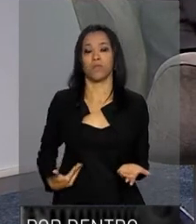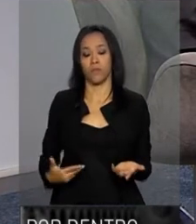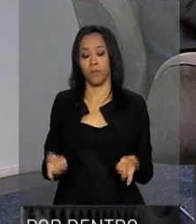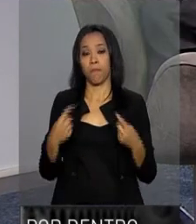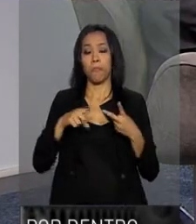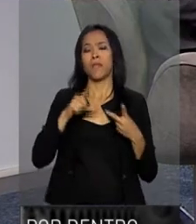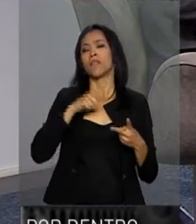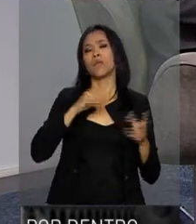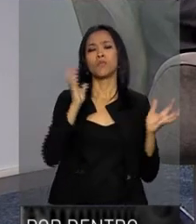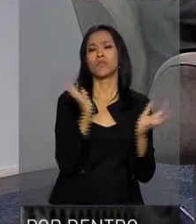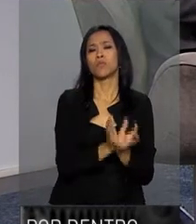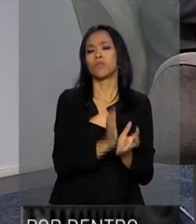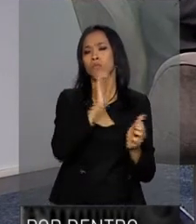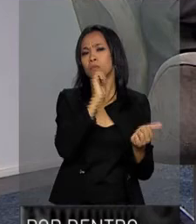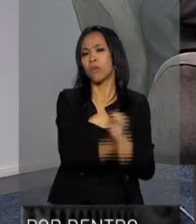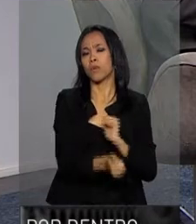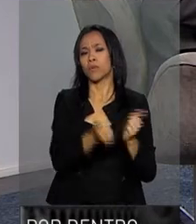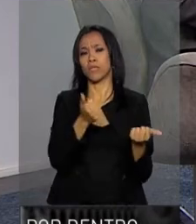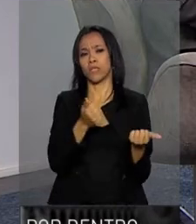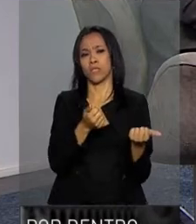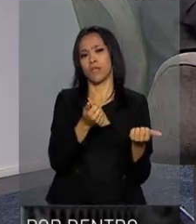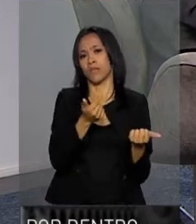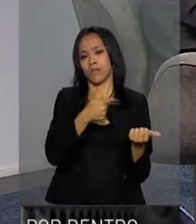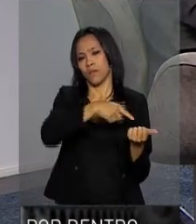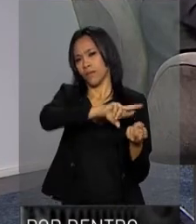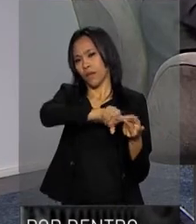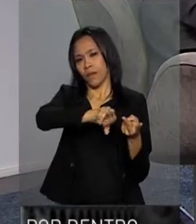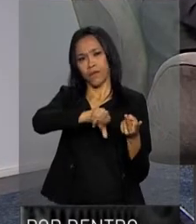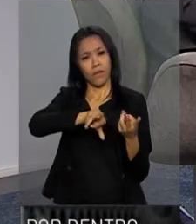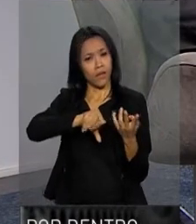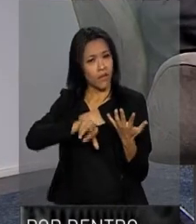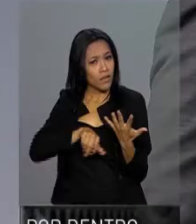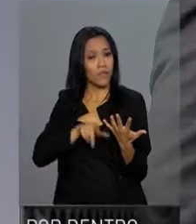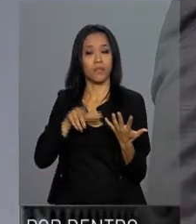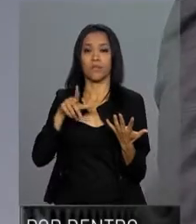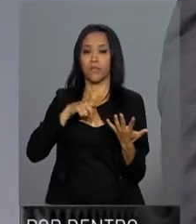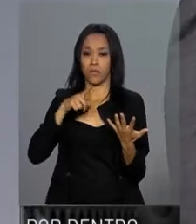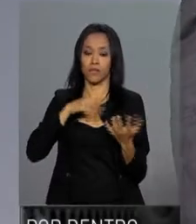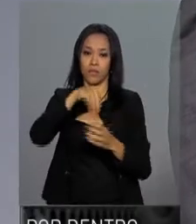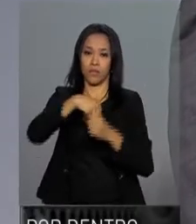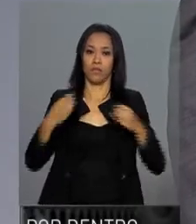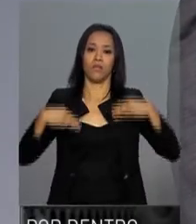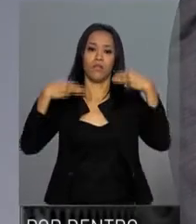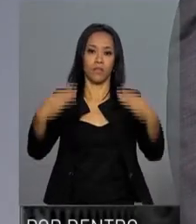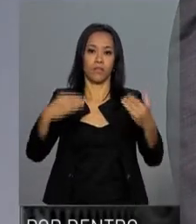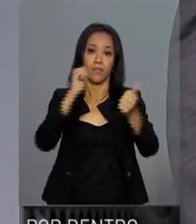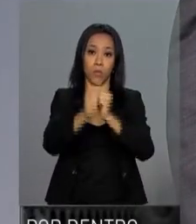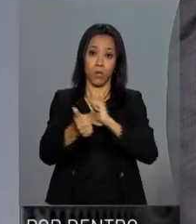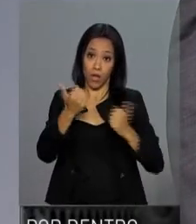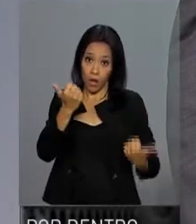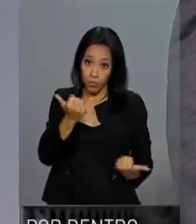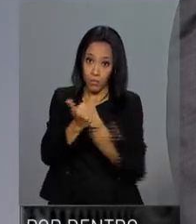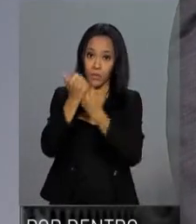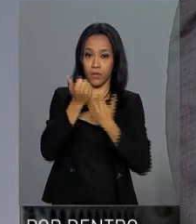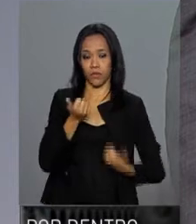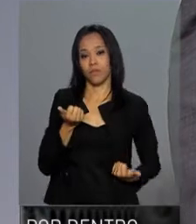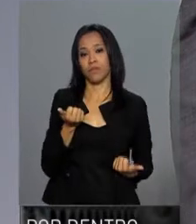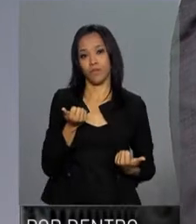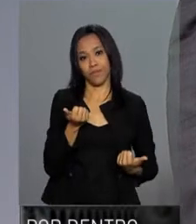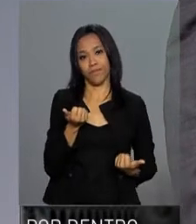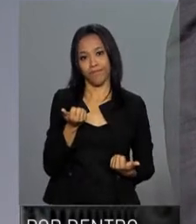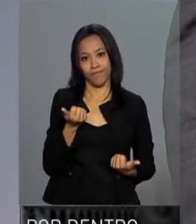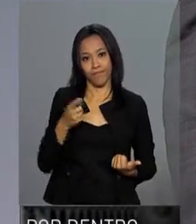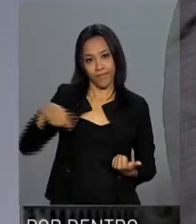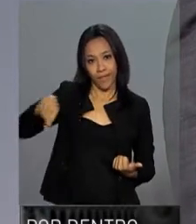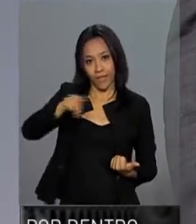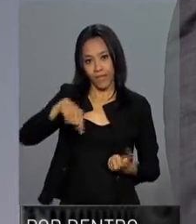atleta e uma série de outras iniciativas do ministério do esporte em apoio a essa e se a nossa